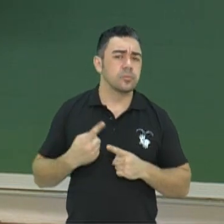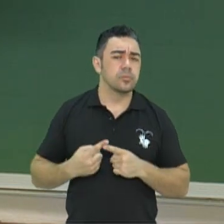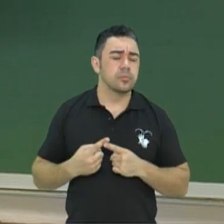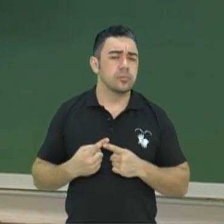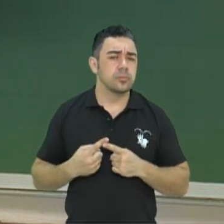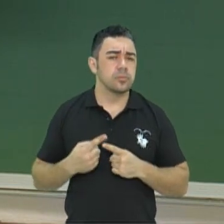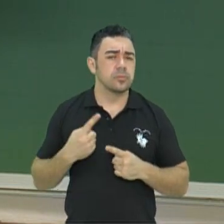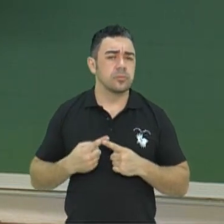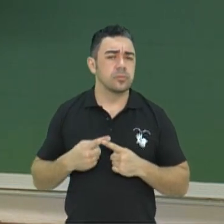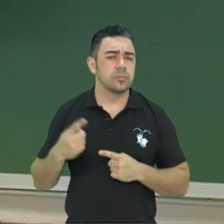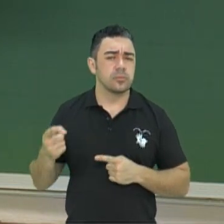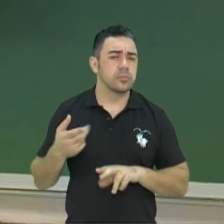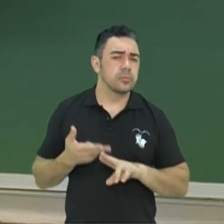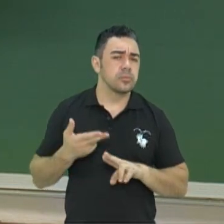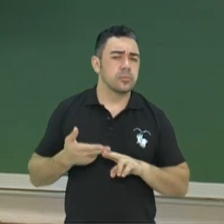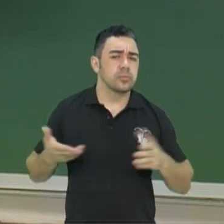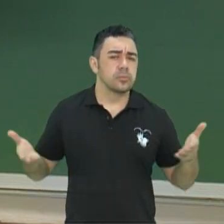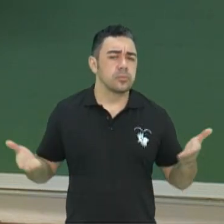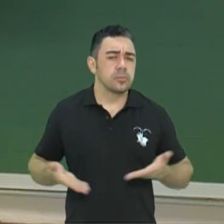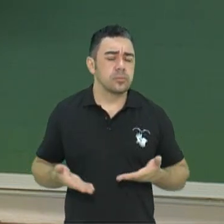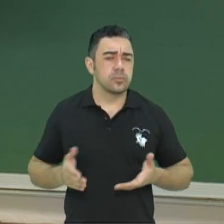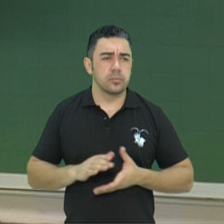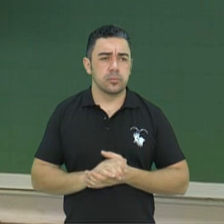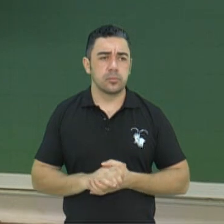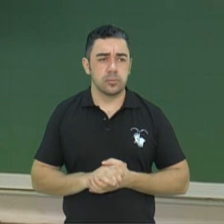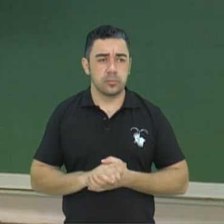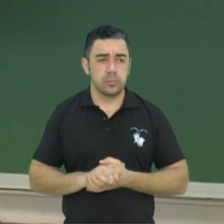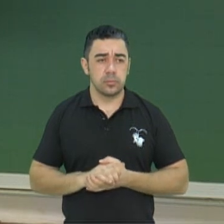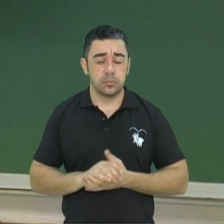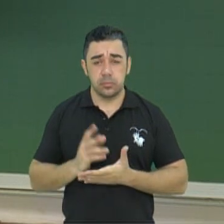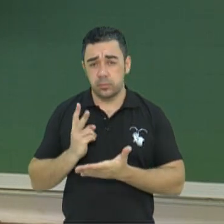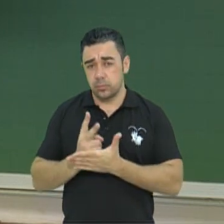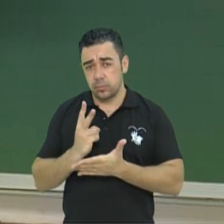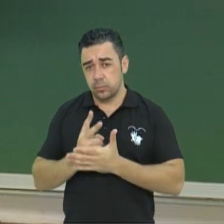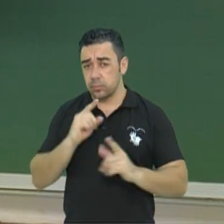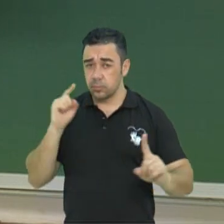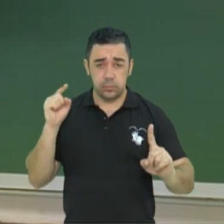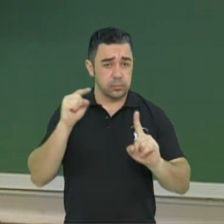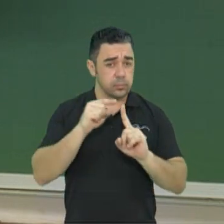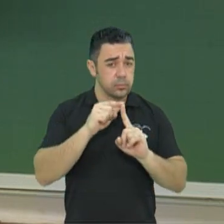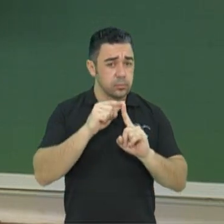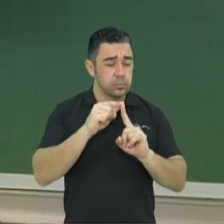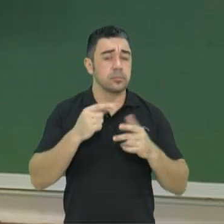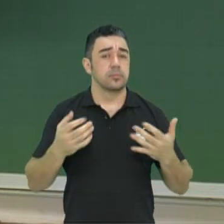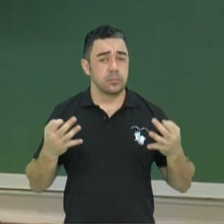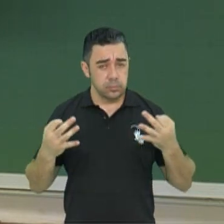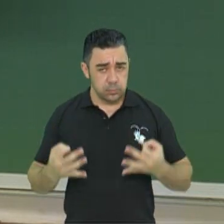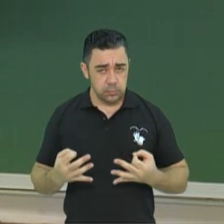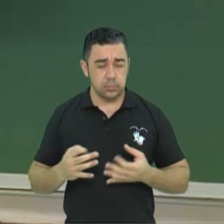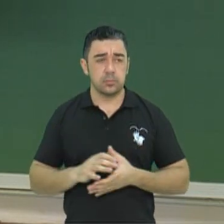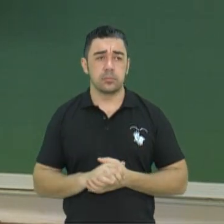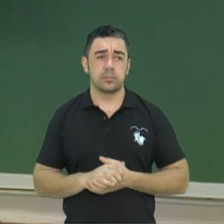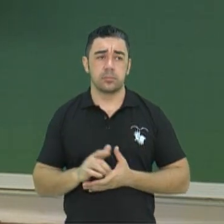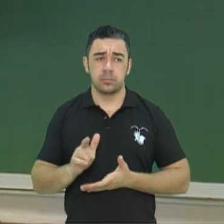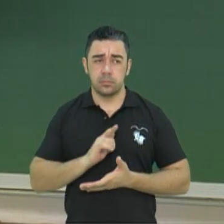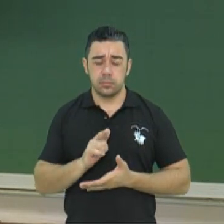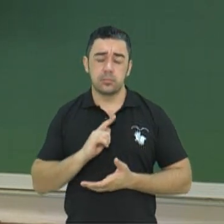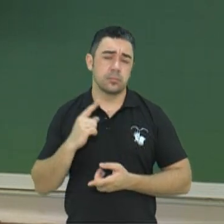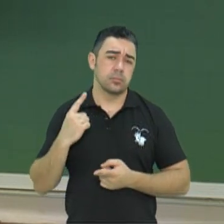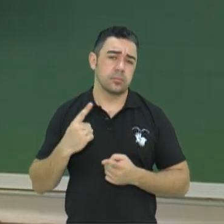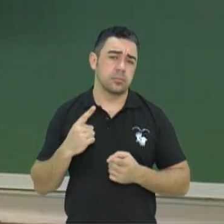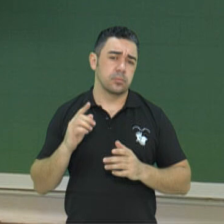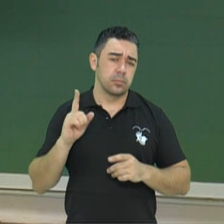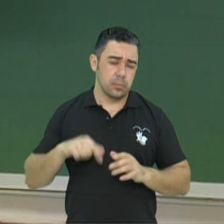Por que será que ele utilizou o presente? Então, sempre tem um objetivo, certo? Sempre tem um